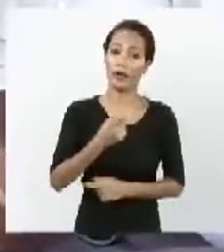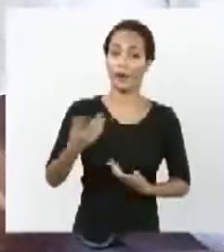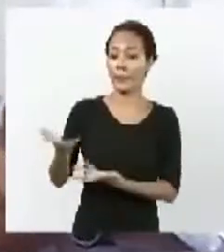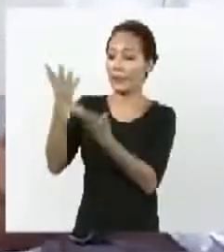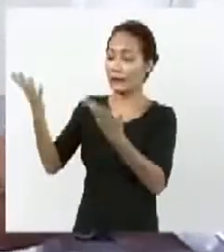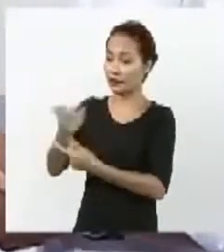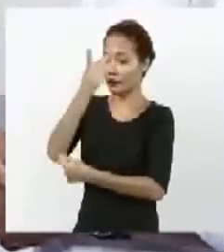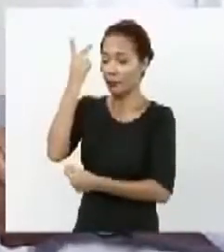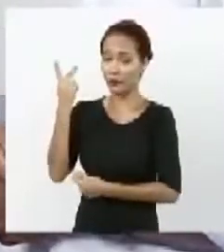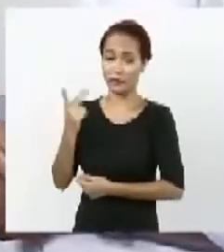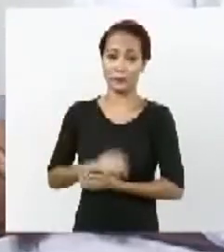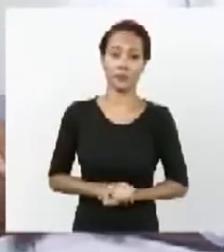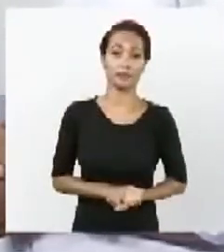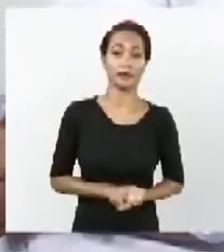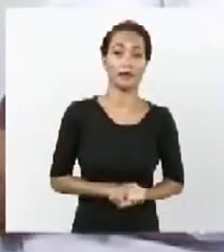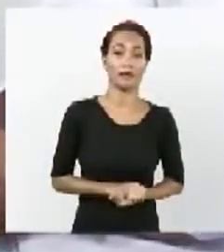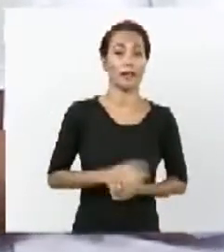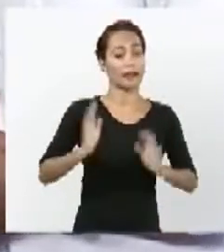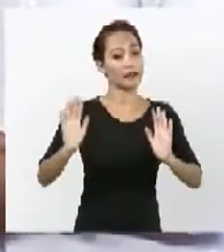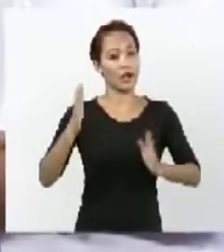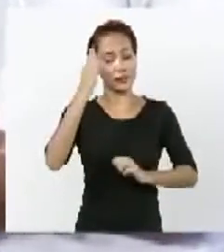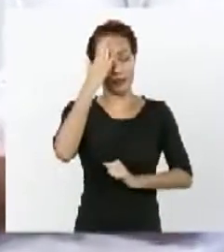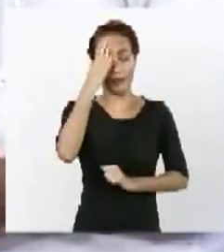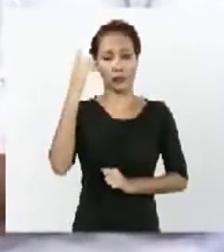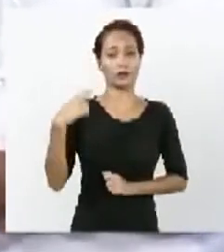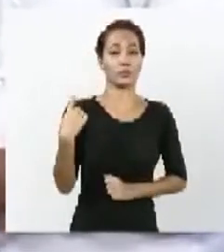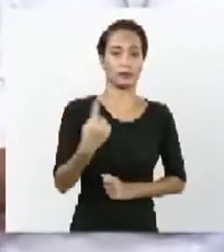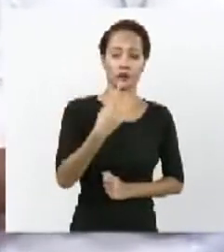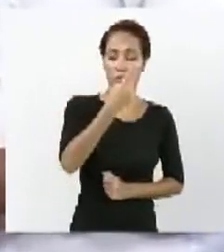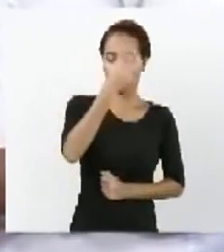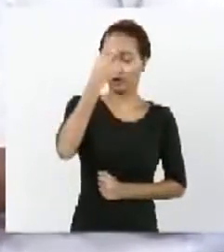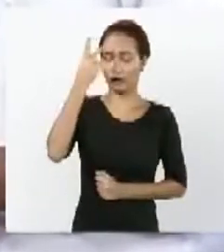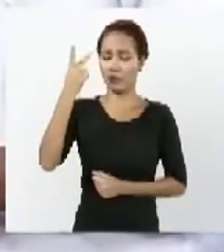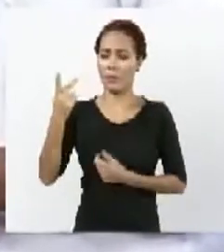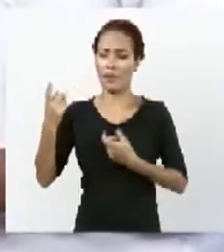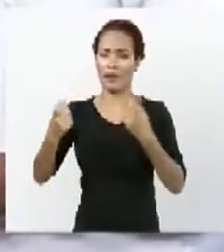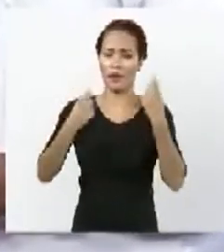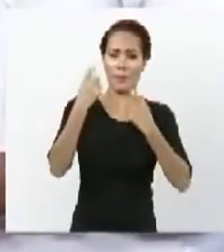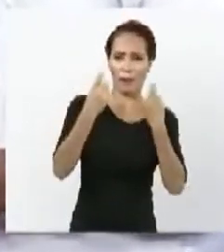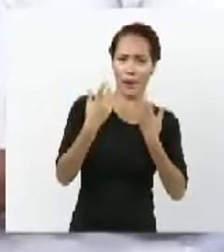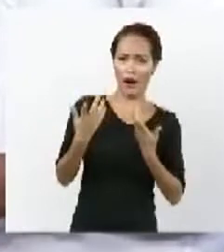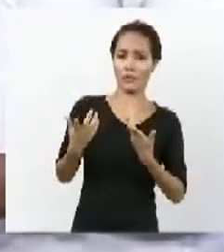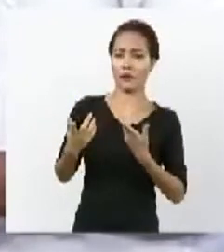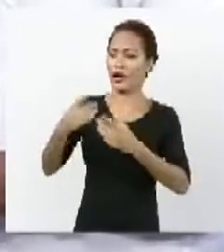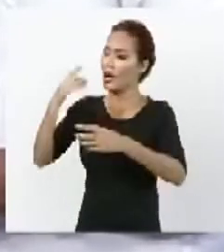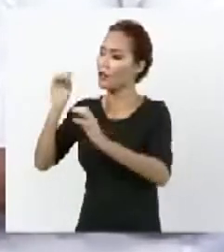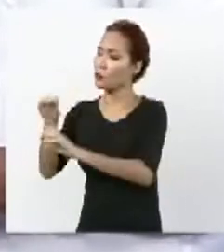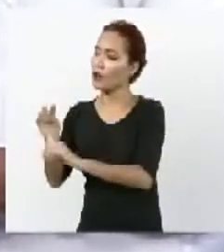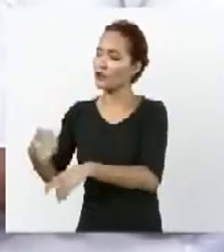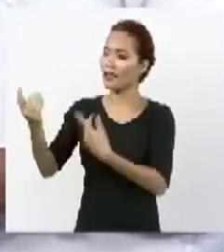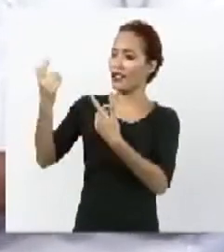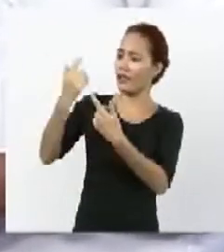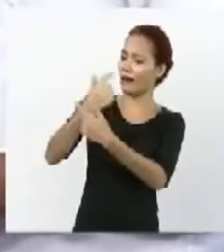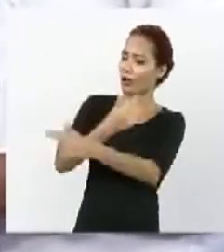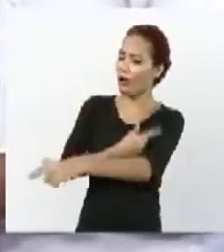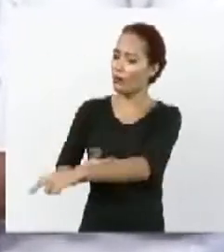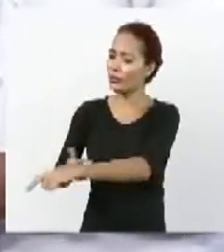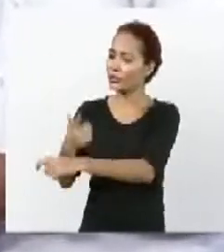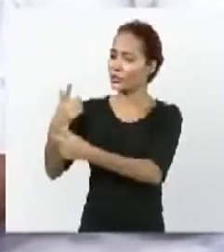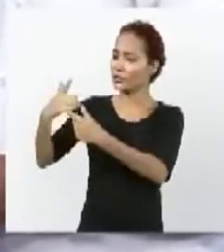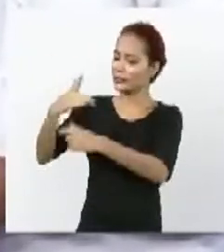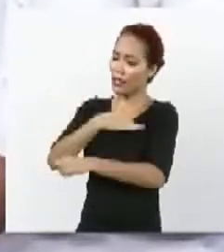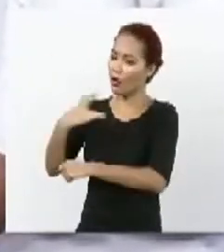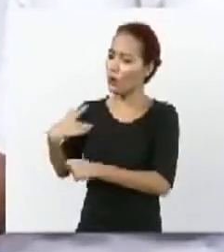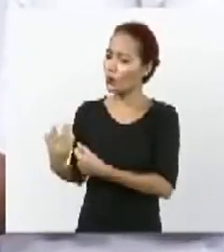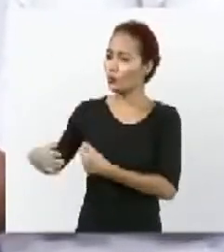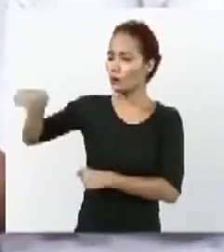Agora, candidato, nós sabemos que há uma grande insatisfação dos servidores públicos em várias áreas, educação, saúde, a própria Guarda Municipal. Como o senhor